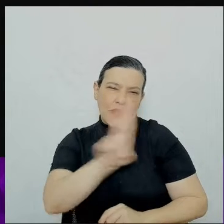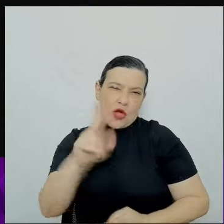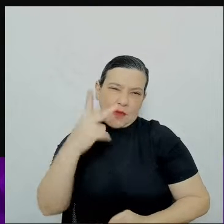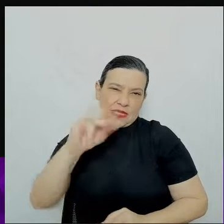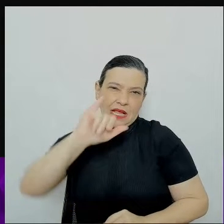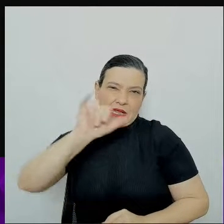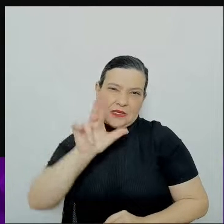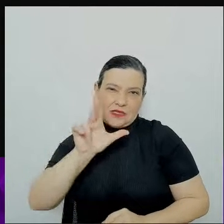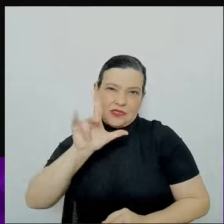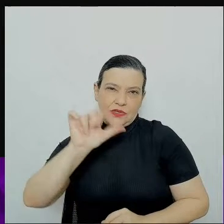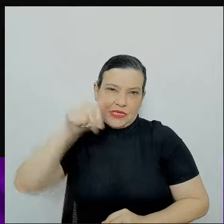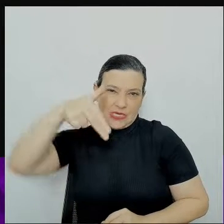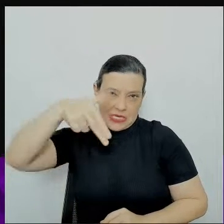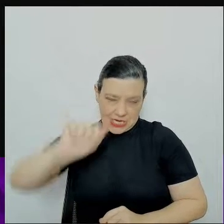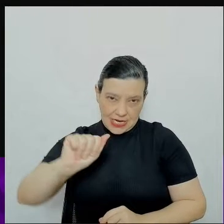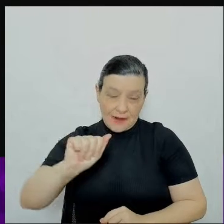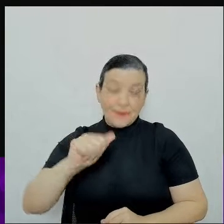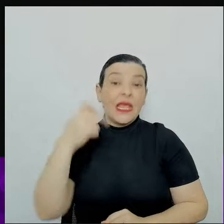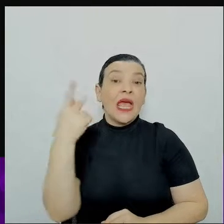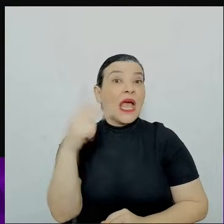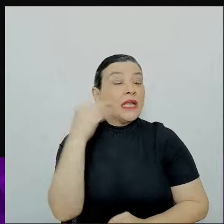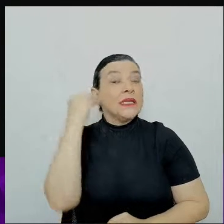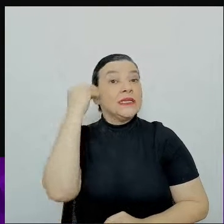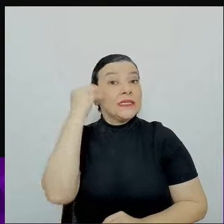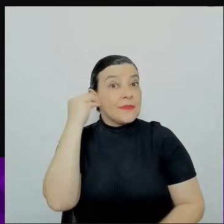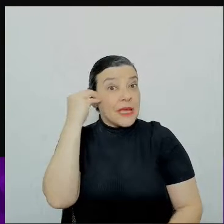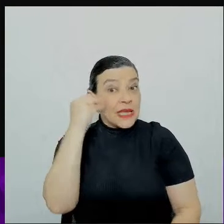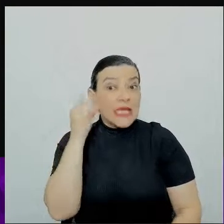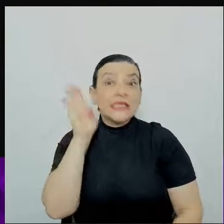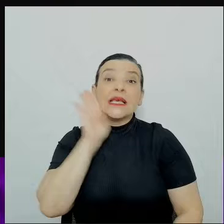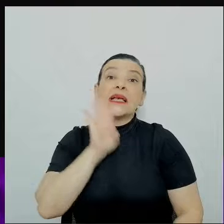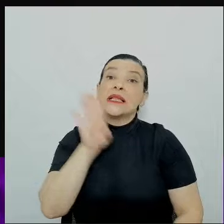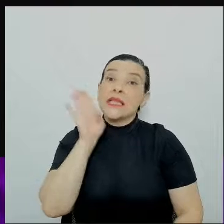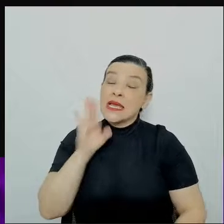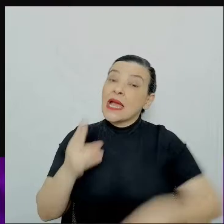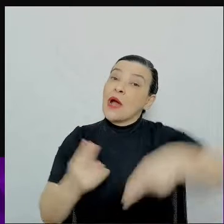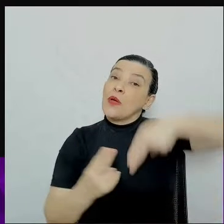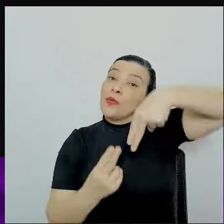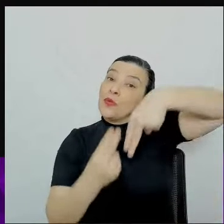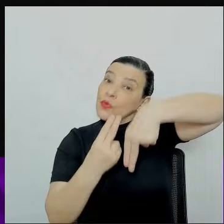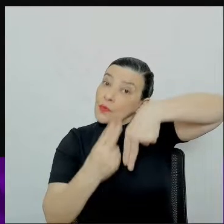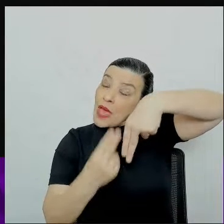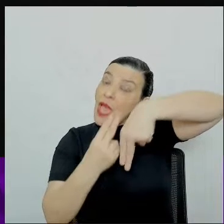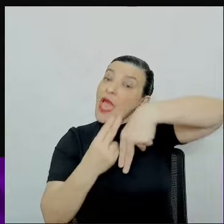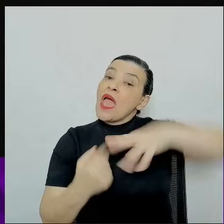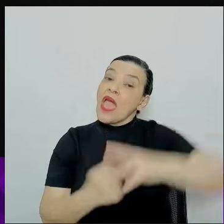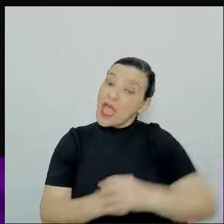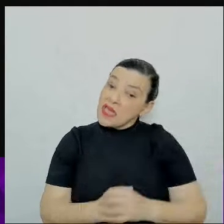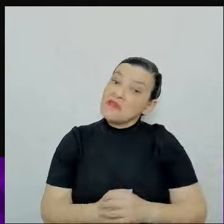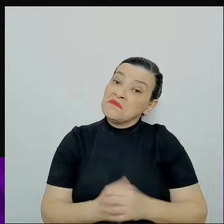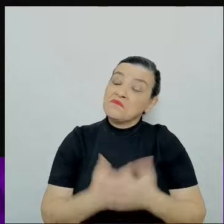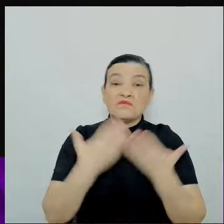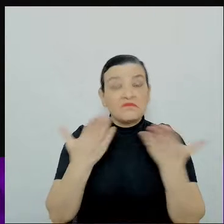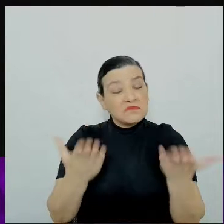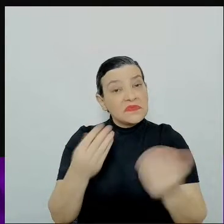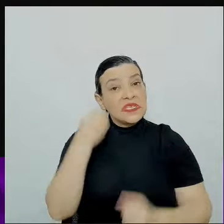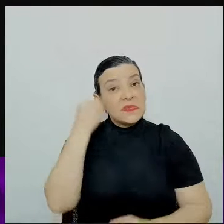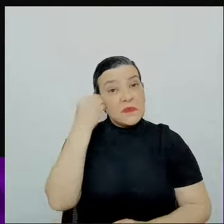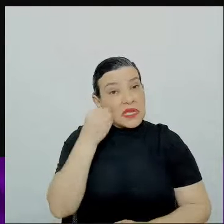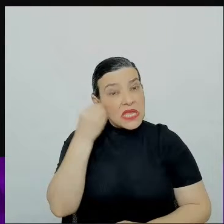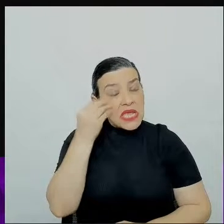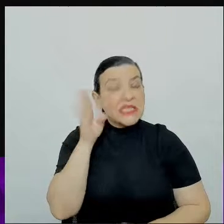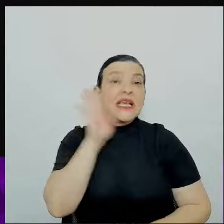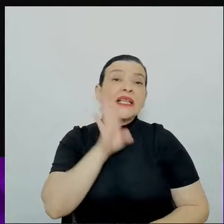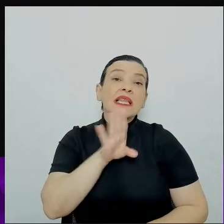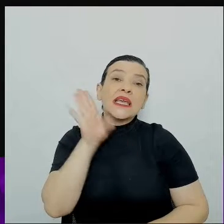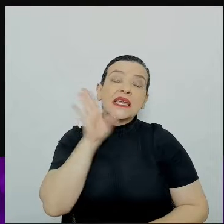Juliana, ela tem uma experiência muito legal no Nubank. Então, ela, com a experiência muito legal no